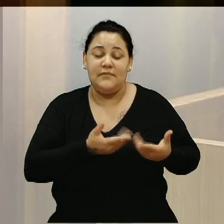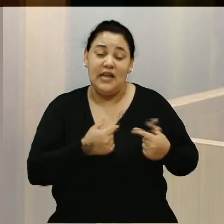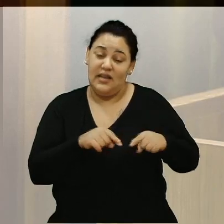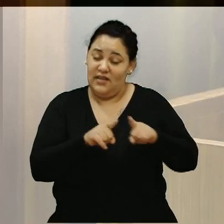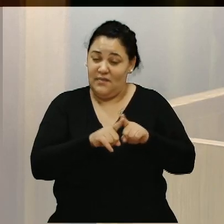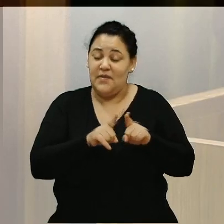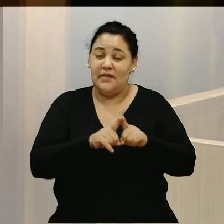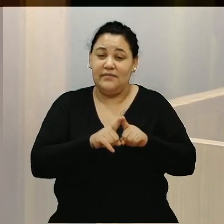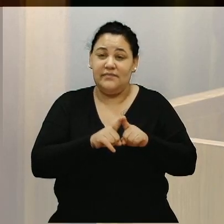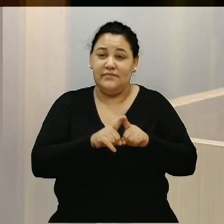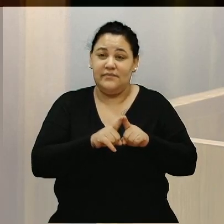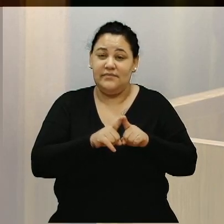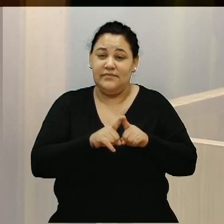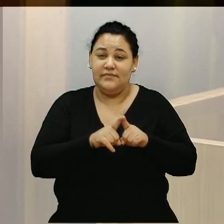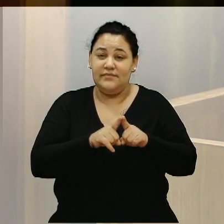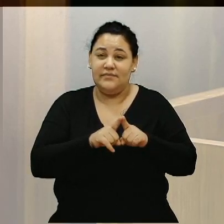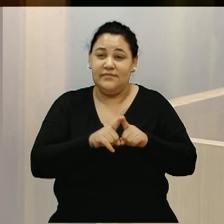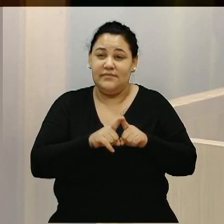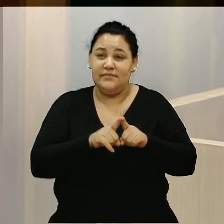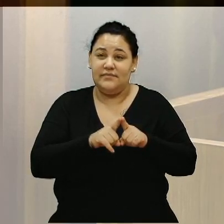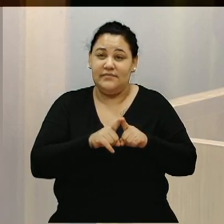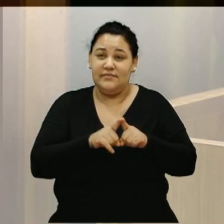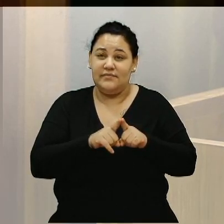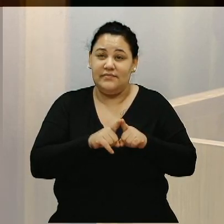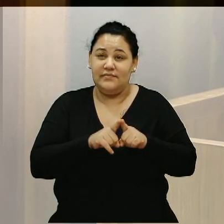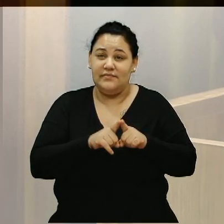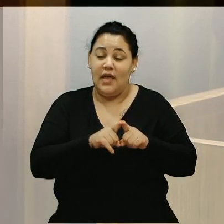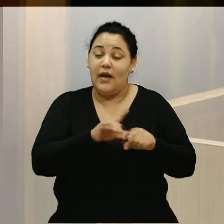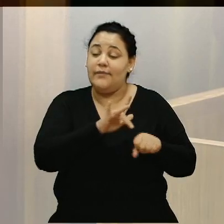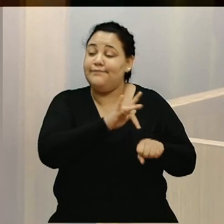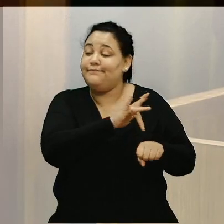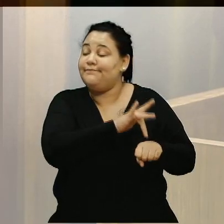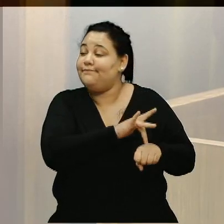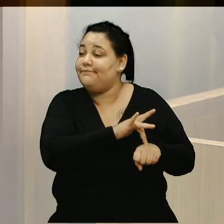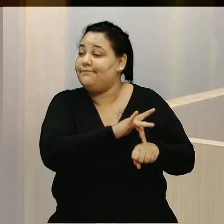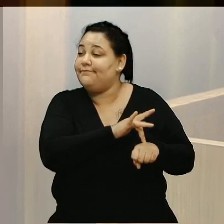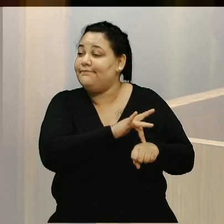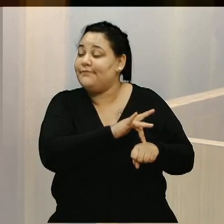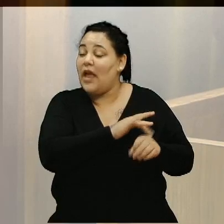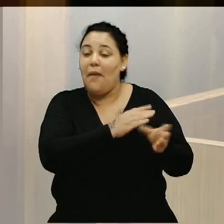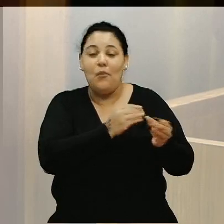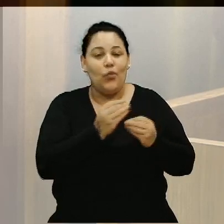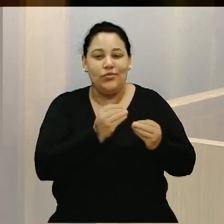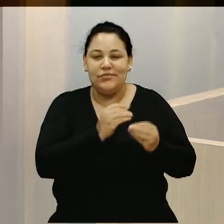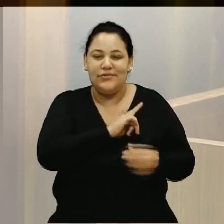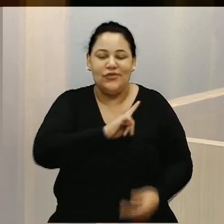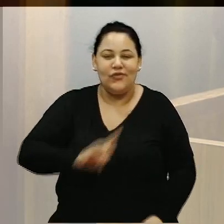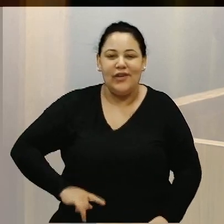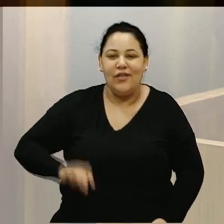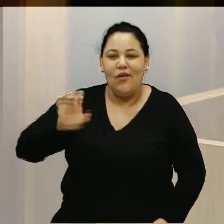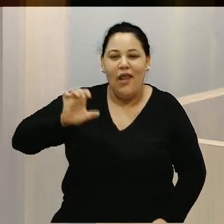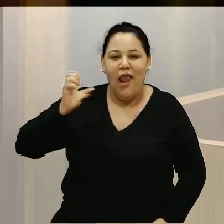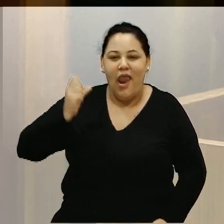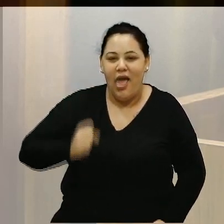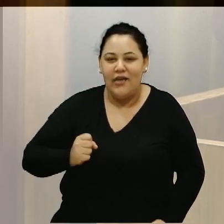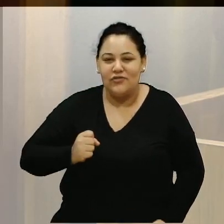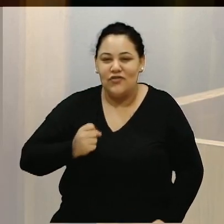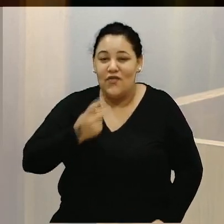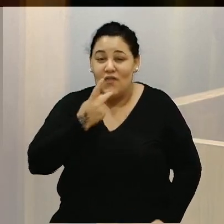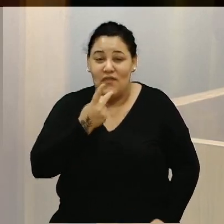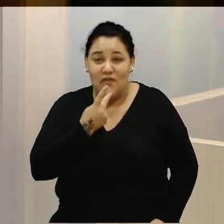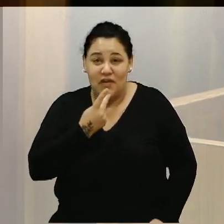Inclusive, a disfarçatez é tanta que o governador Eduardo Leite disse que tinha